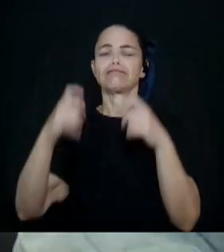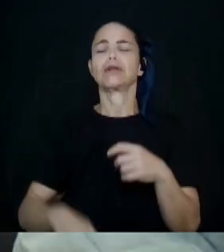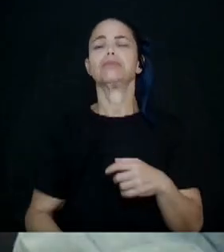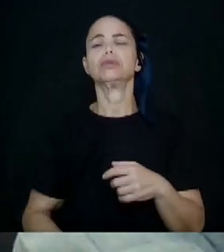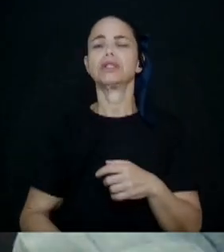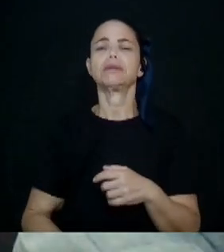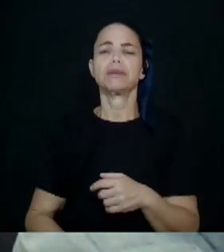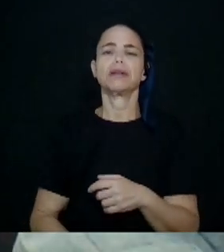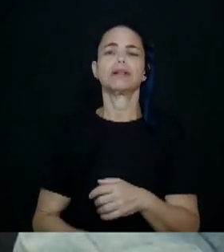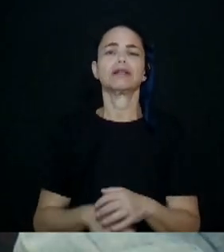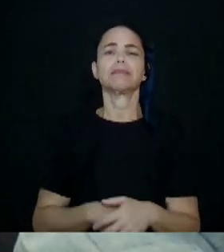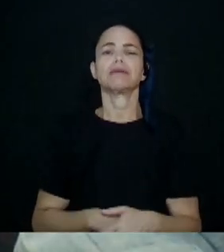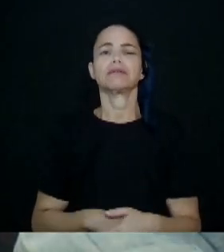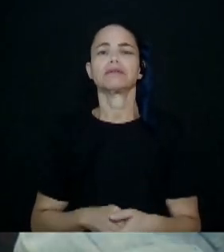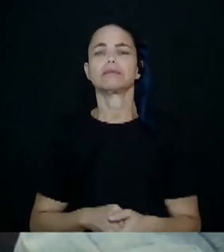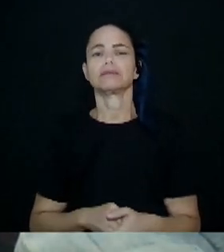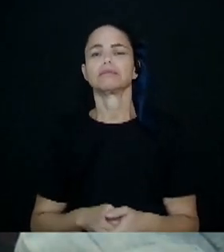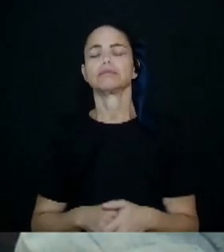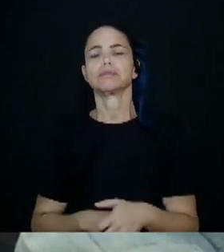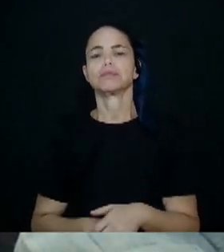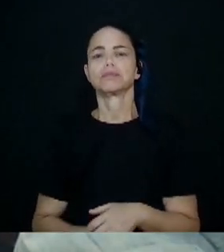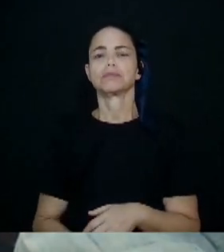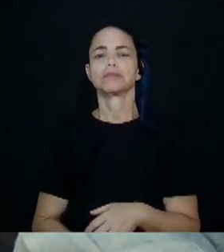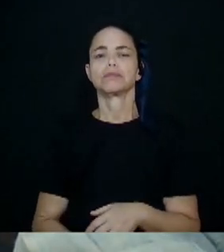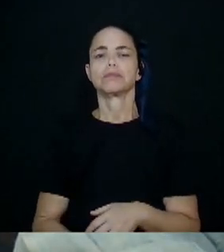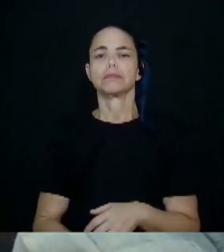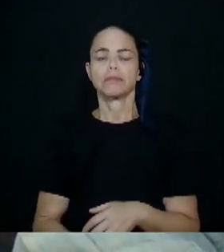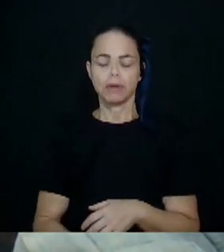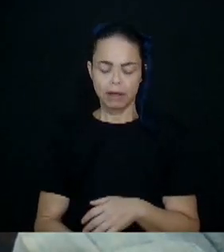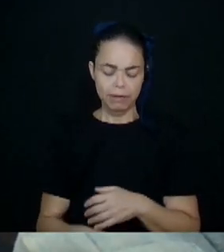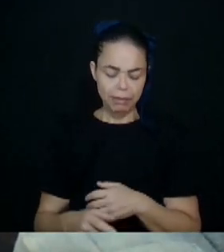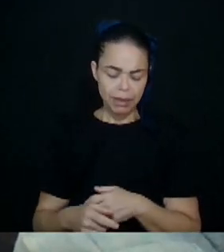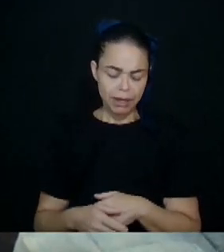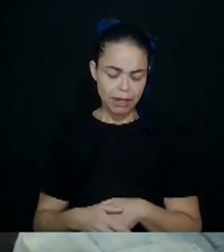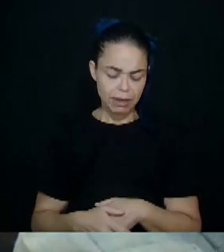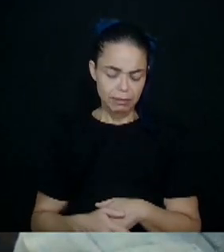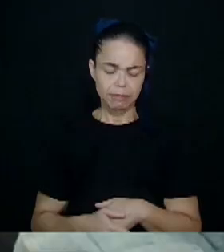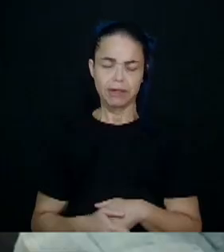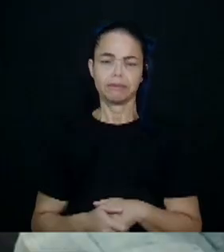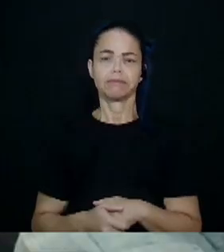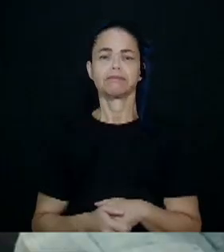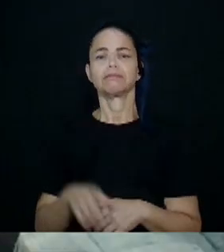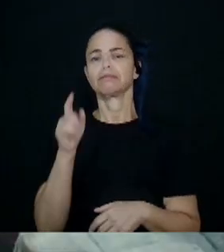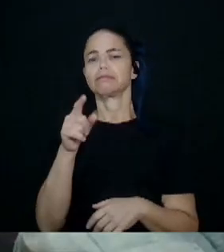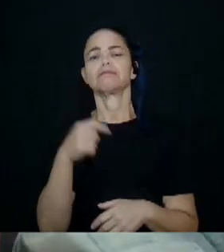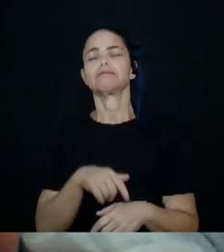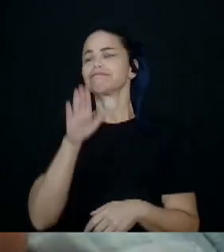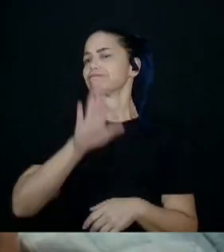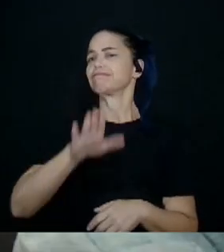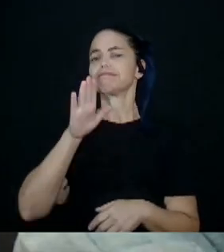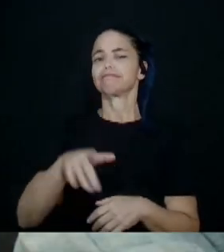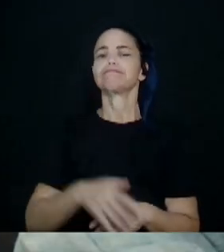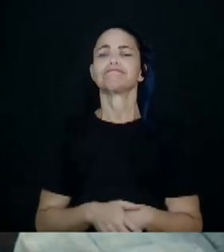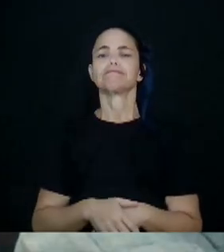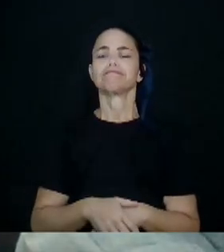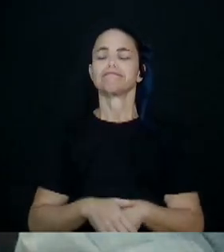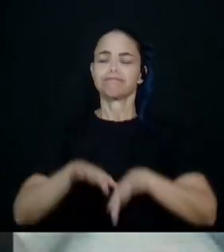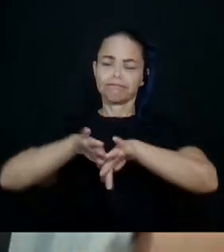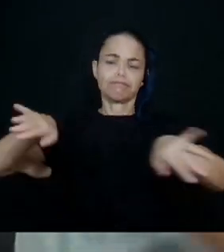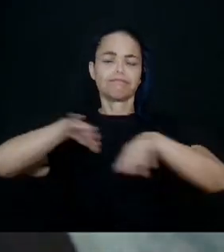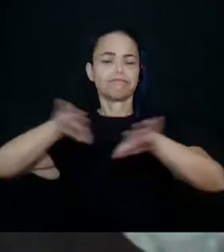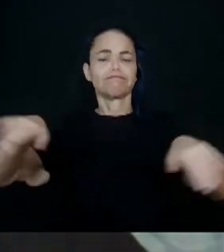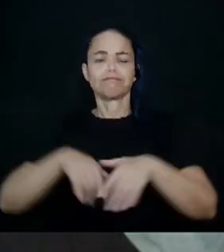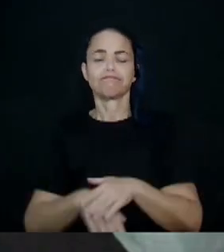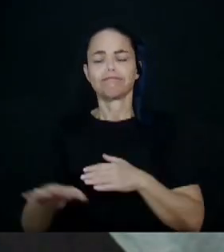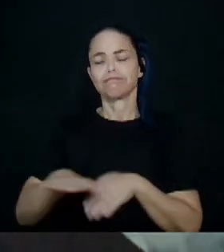hein? Olha, a buzina é como se você está buzinando e vai abrir e as pessoas vão